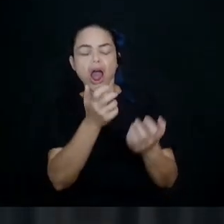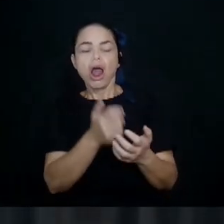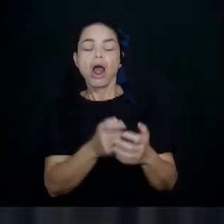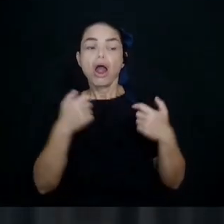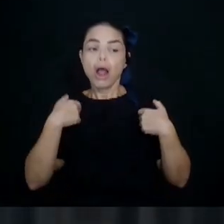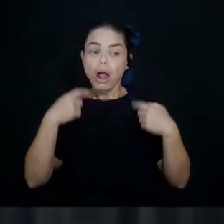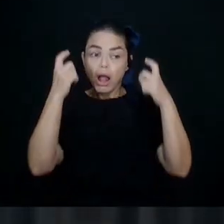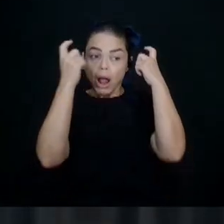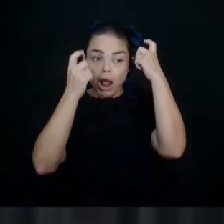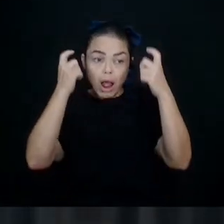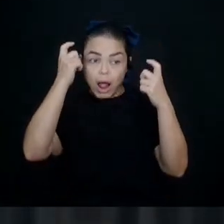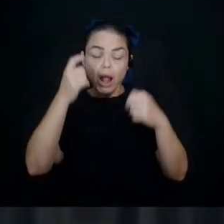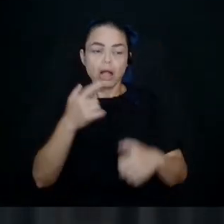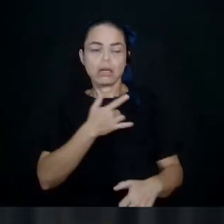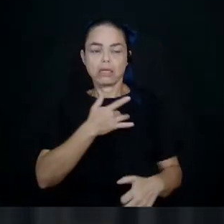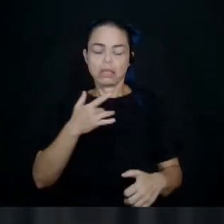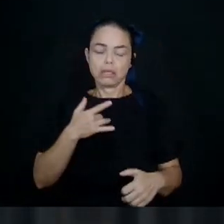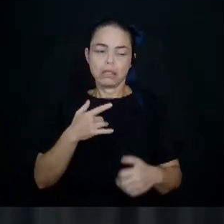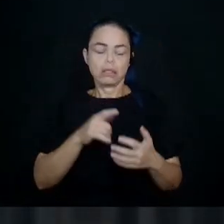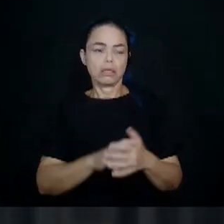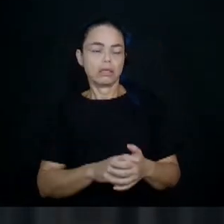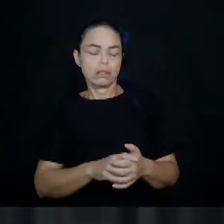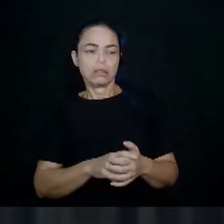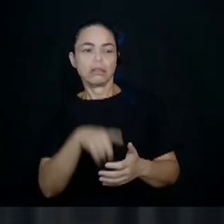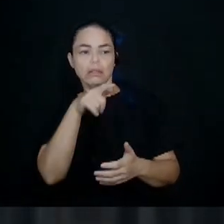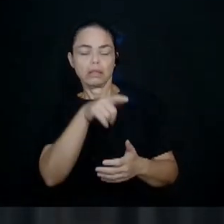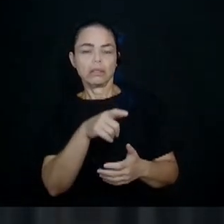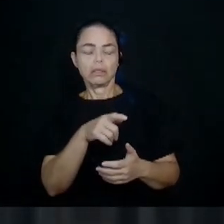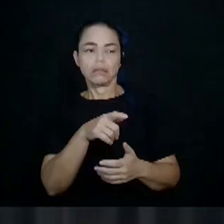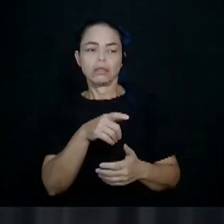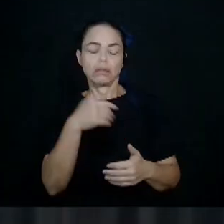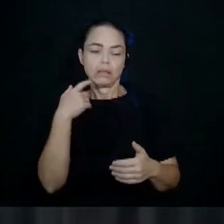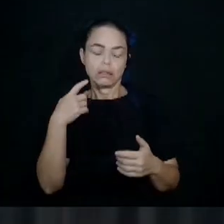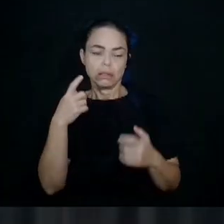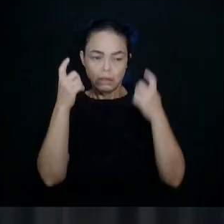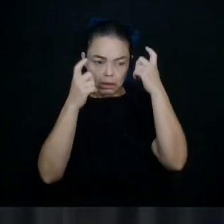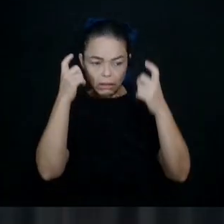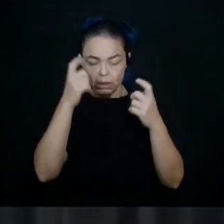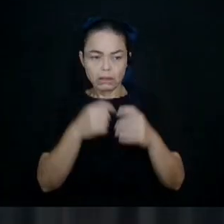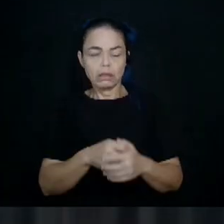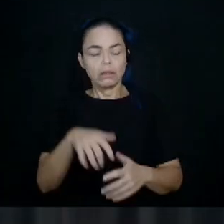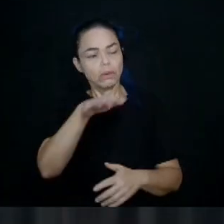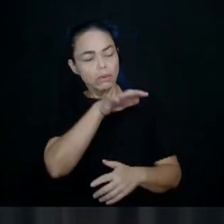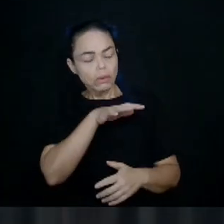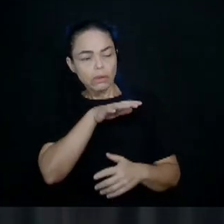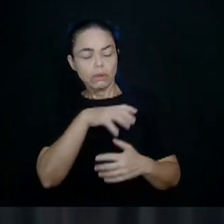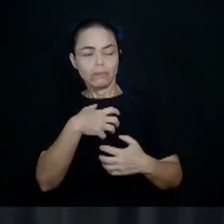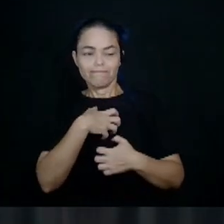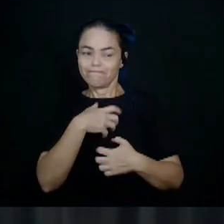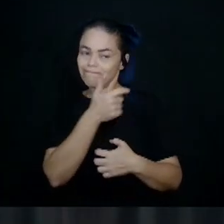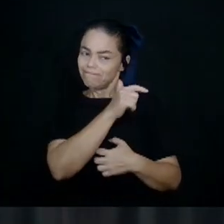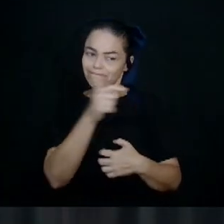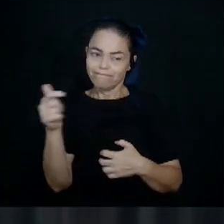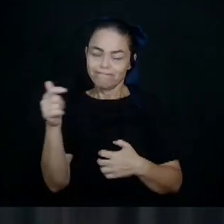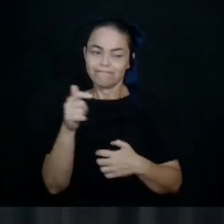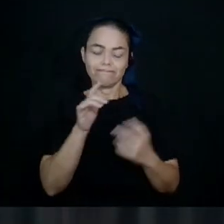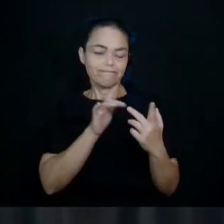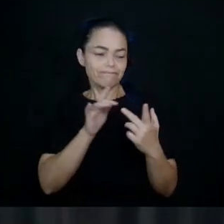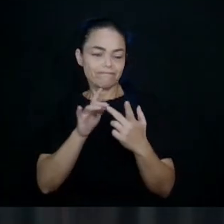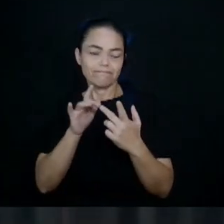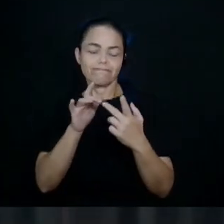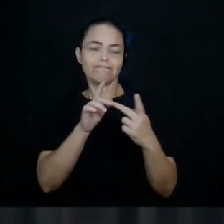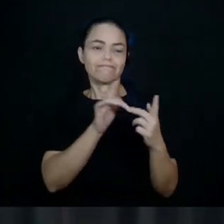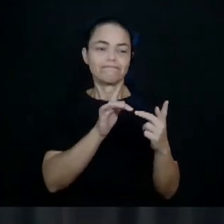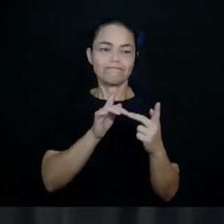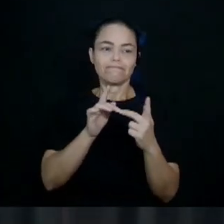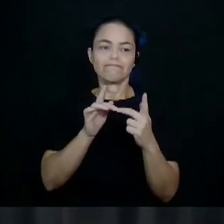sua saúde, preocupada com a sua saúde física, fora todo o entorno emocional, você já não tem contato com outras pessoas, vamos procurar